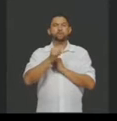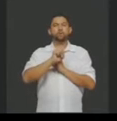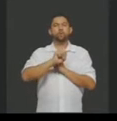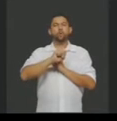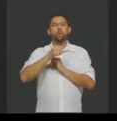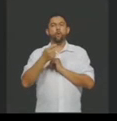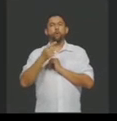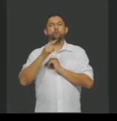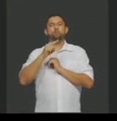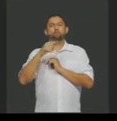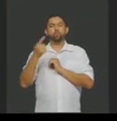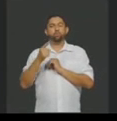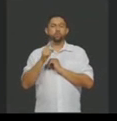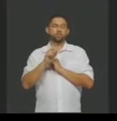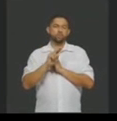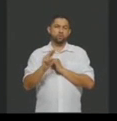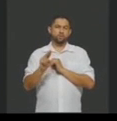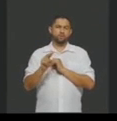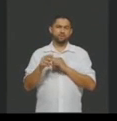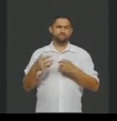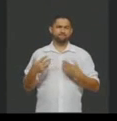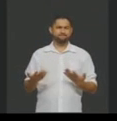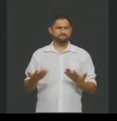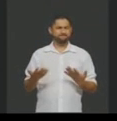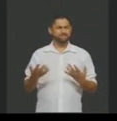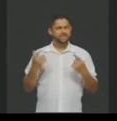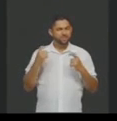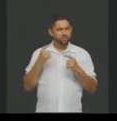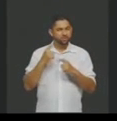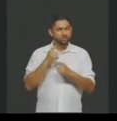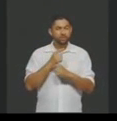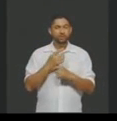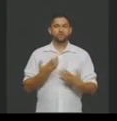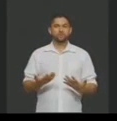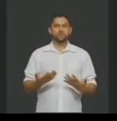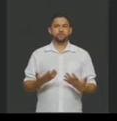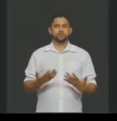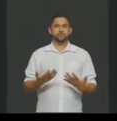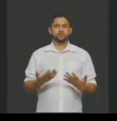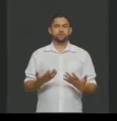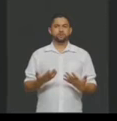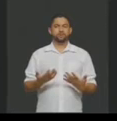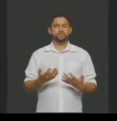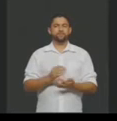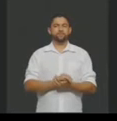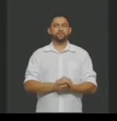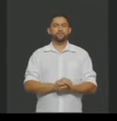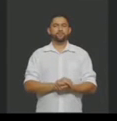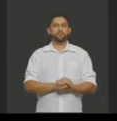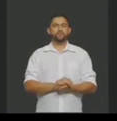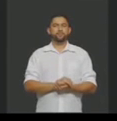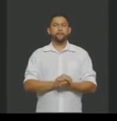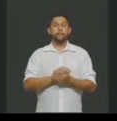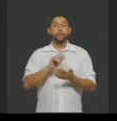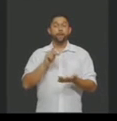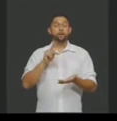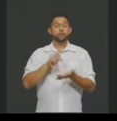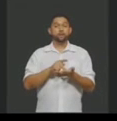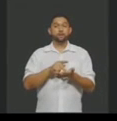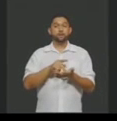sarcodíneos. Realmente esse aqui, o nome é bem pesado, não é? Na verdade, ele é chamado